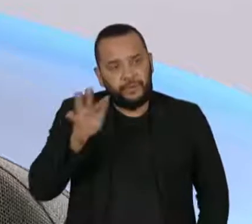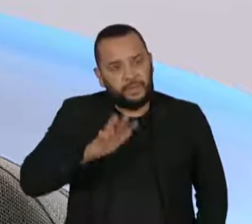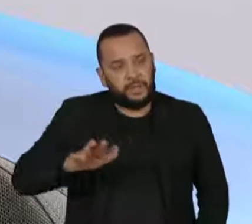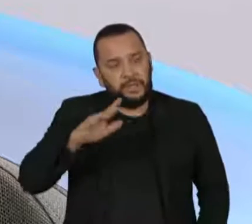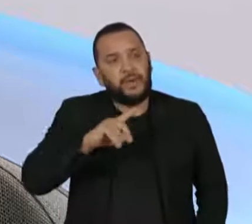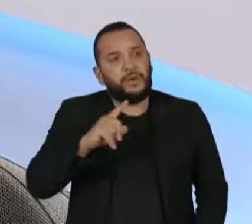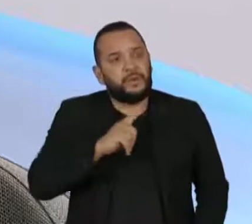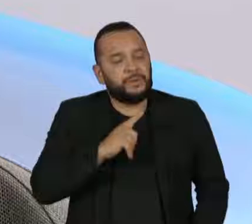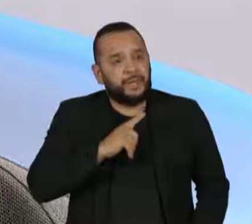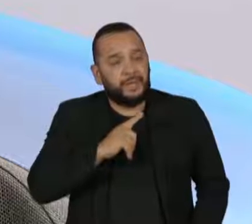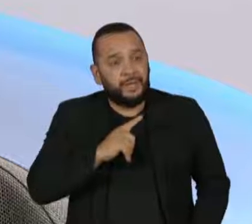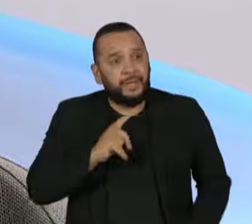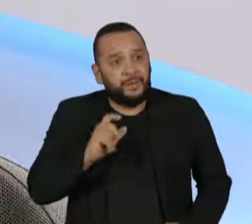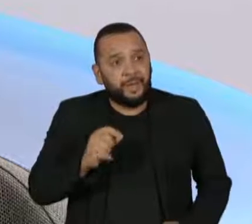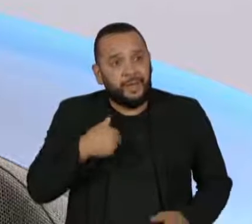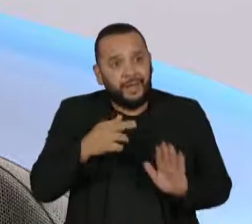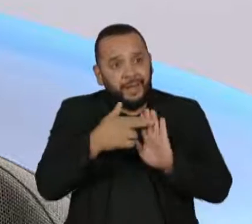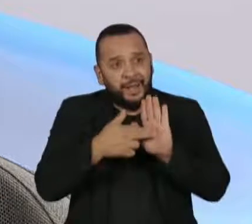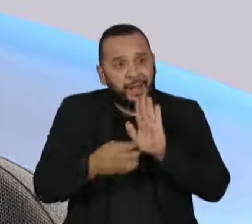com as